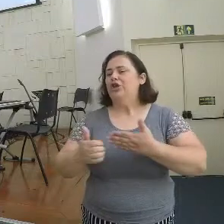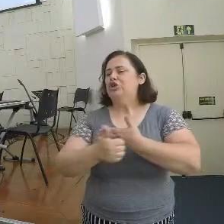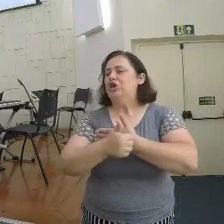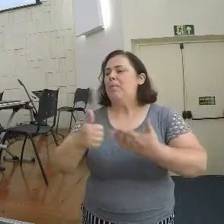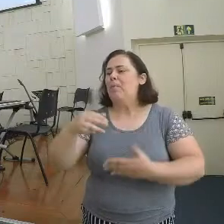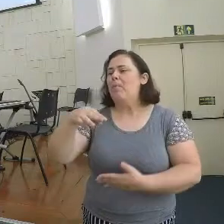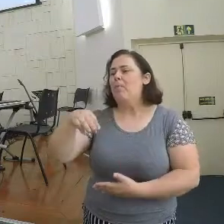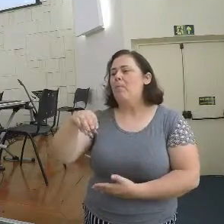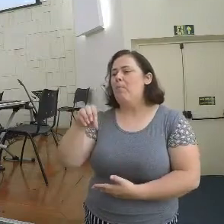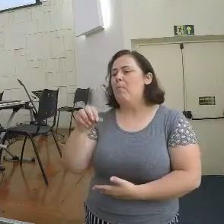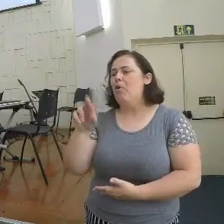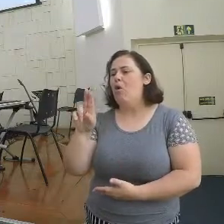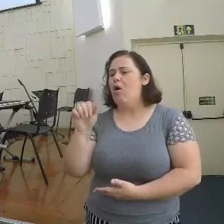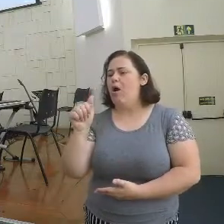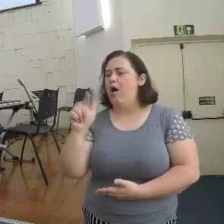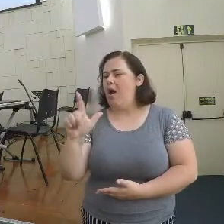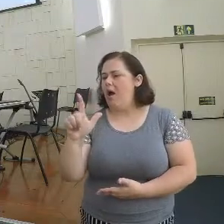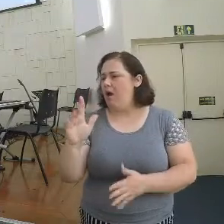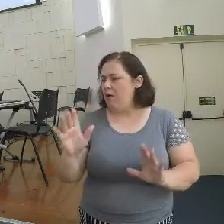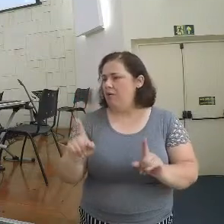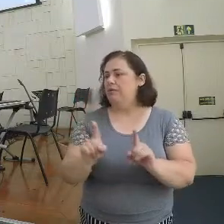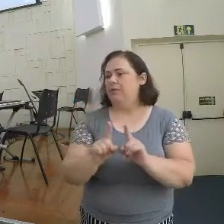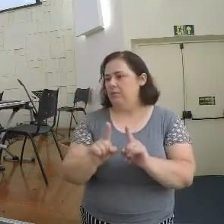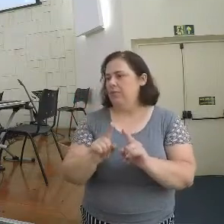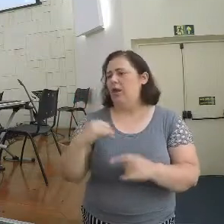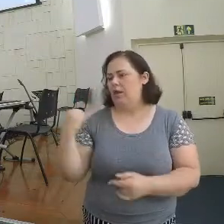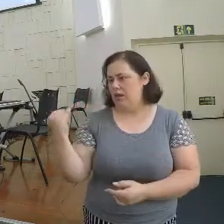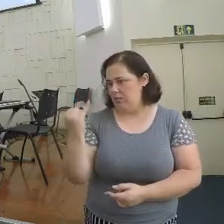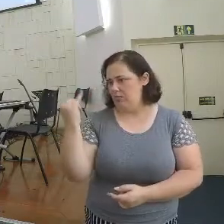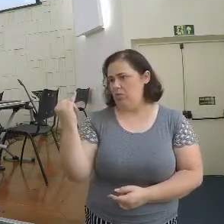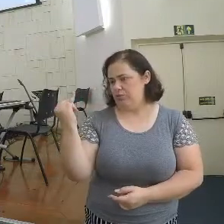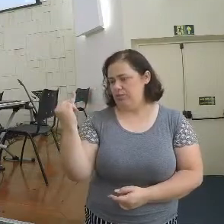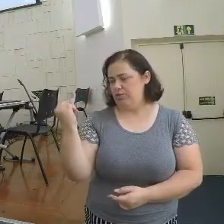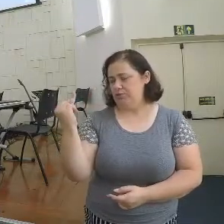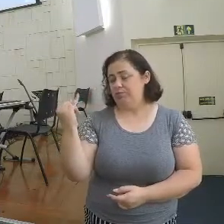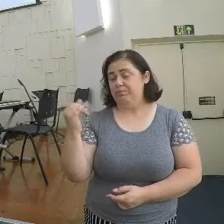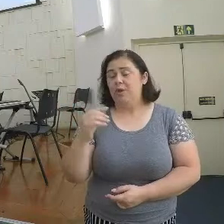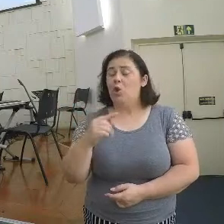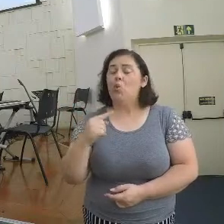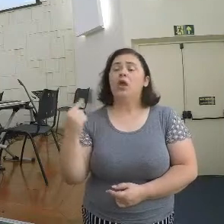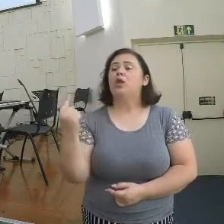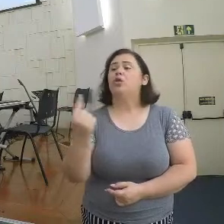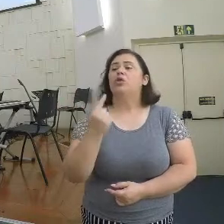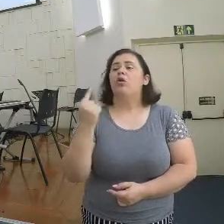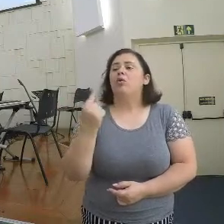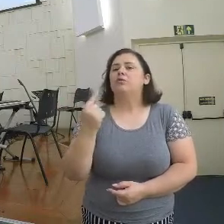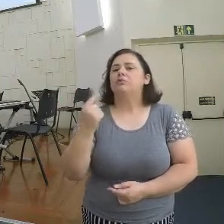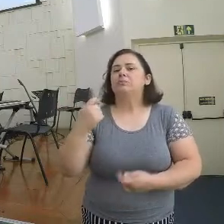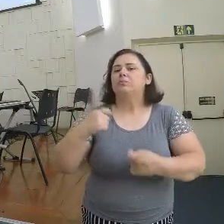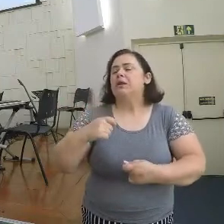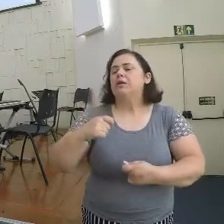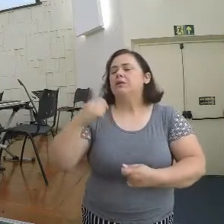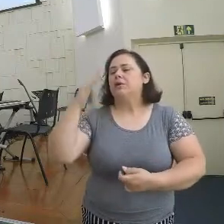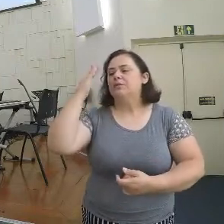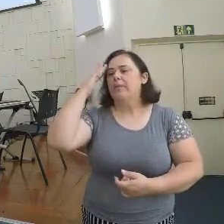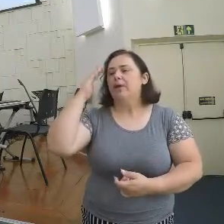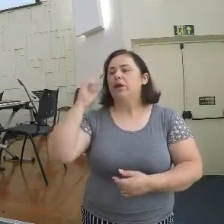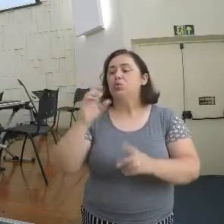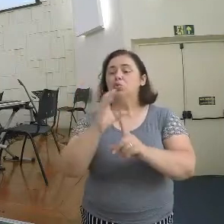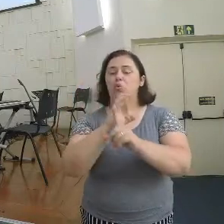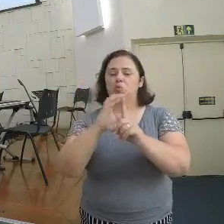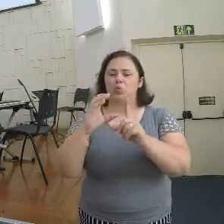Testamento, que citarei sobejamente, aquilo que deve nos inspirar no culto a